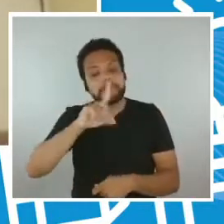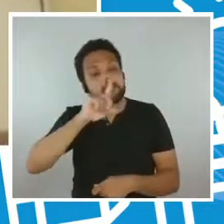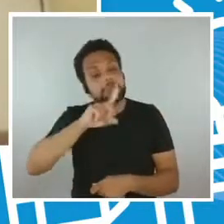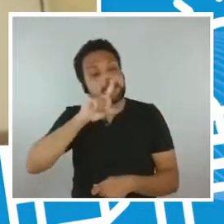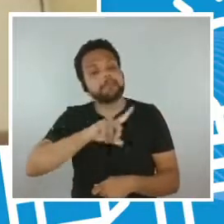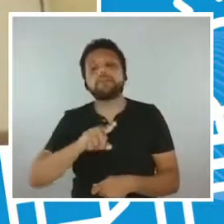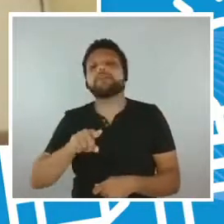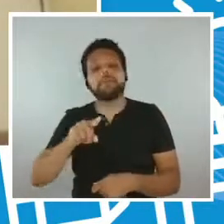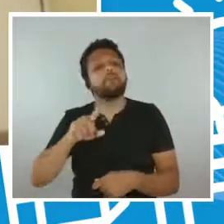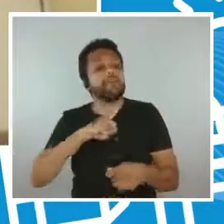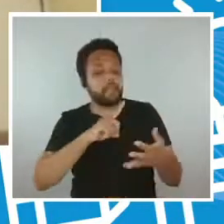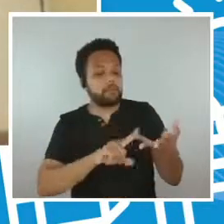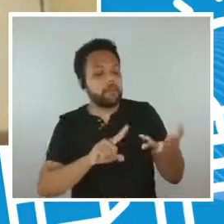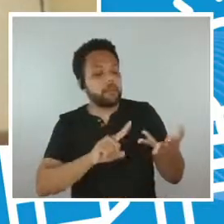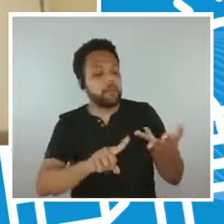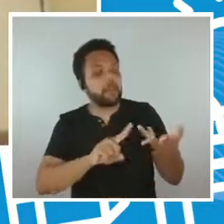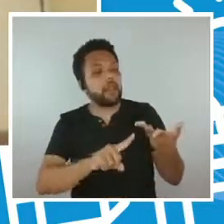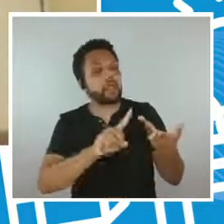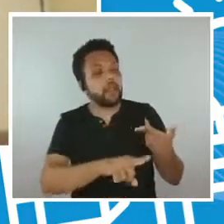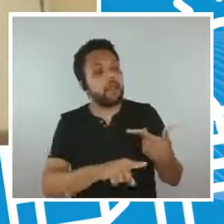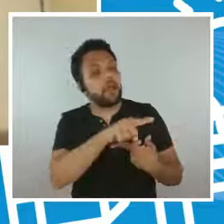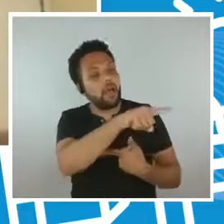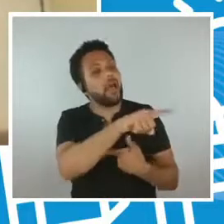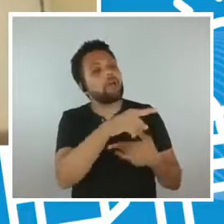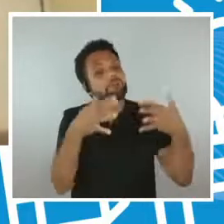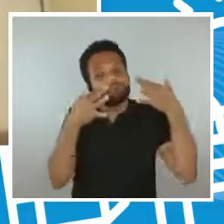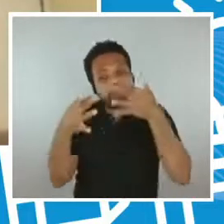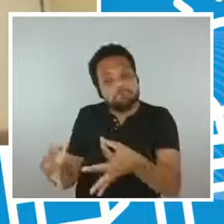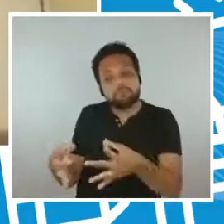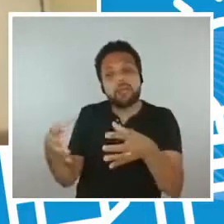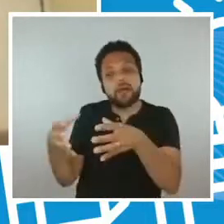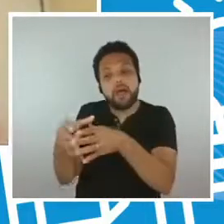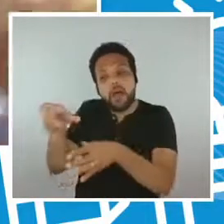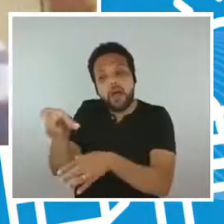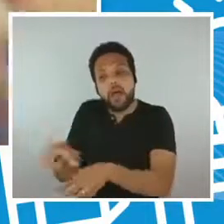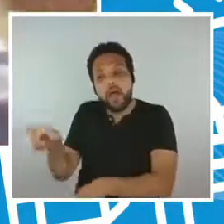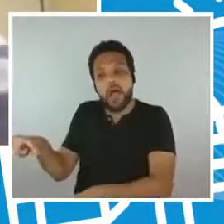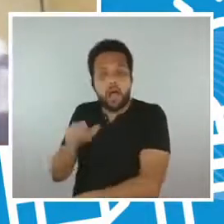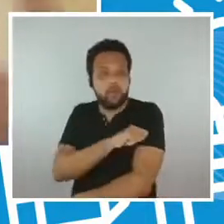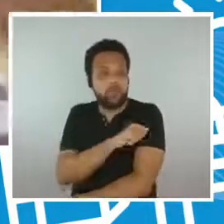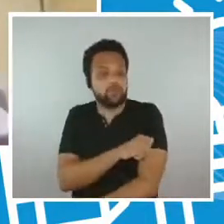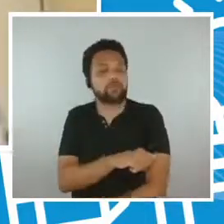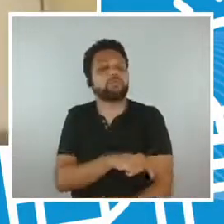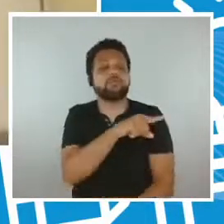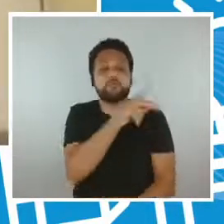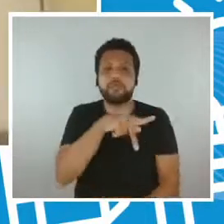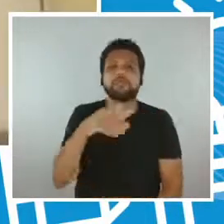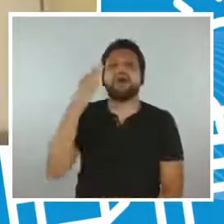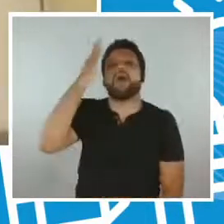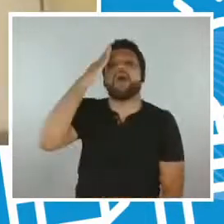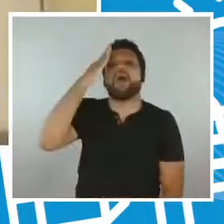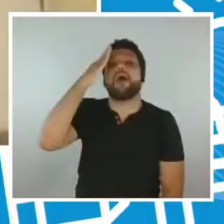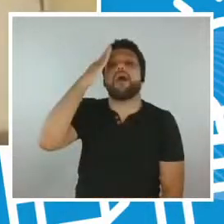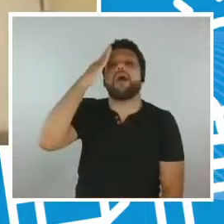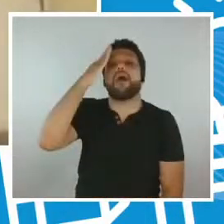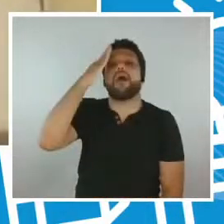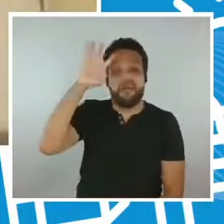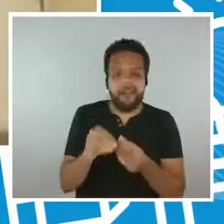e aqui. Então, a gente consegue, de alguma forma, preliminar ainda, ter esse mapeamento. Ele vai sendo automatizado e vai